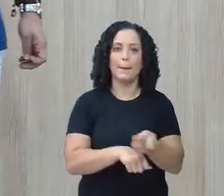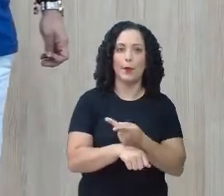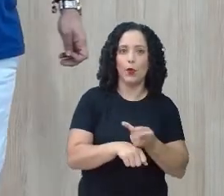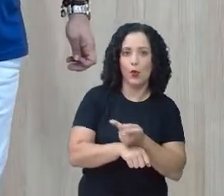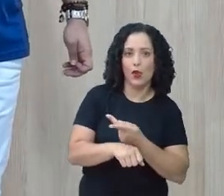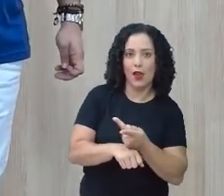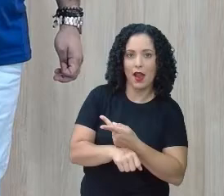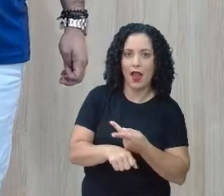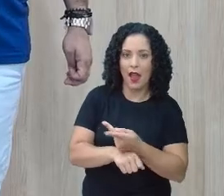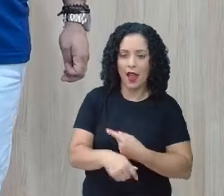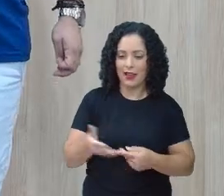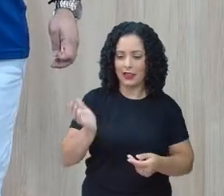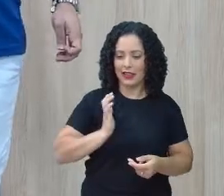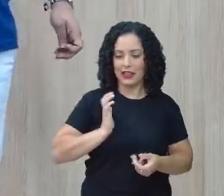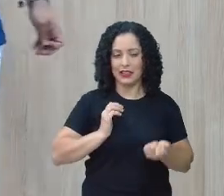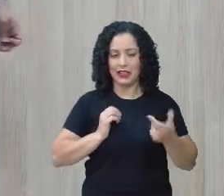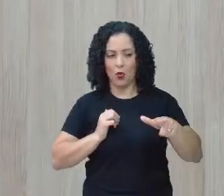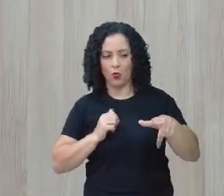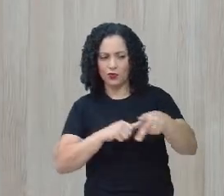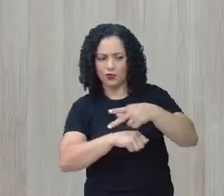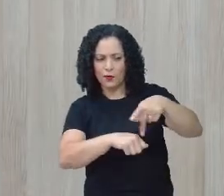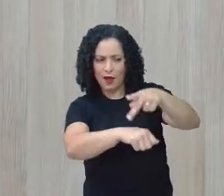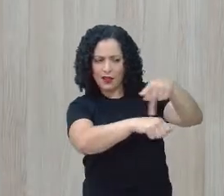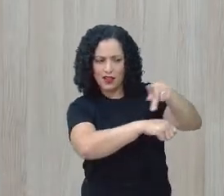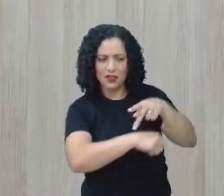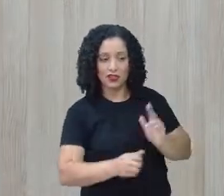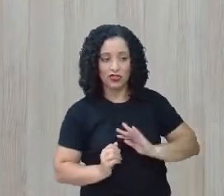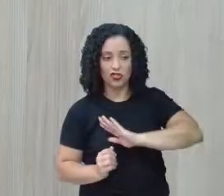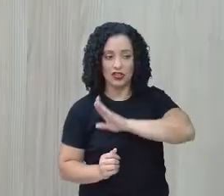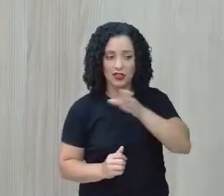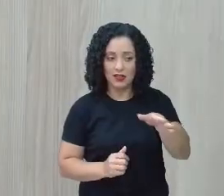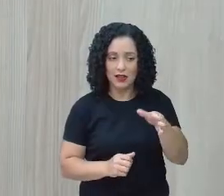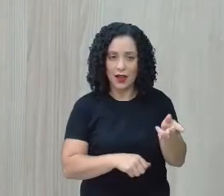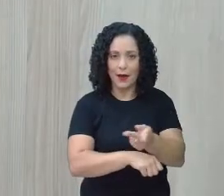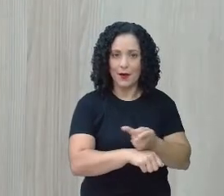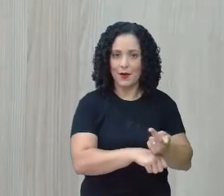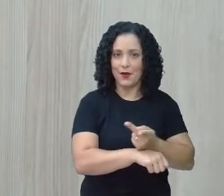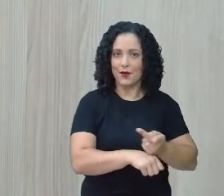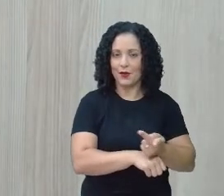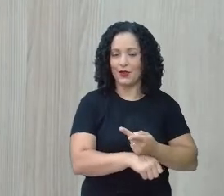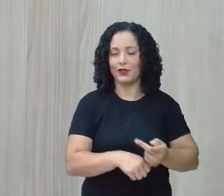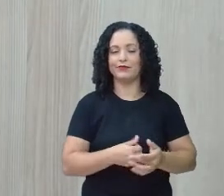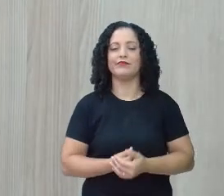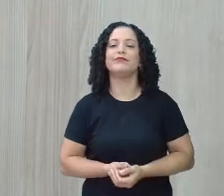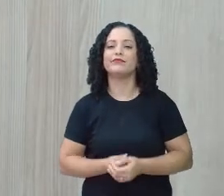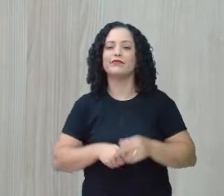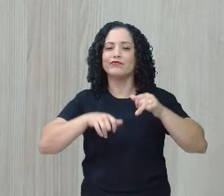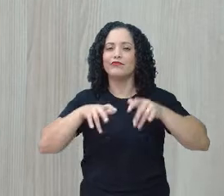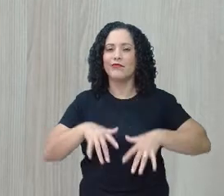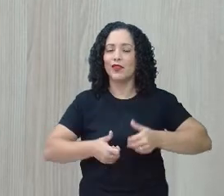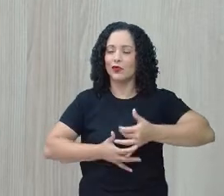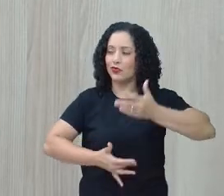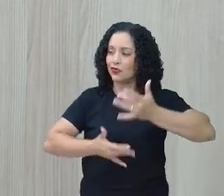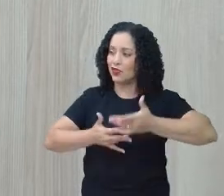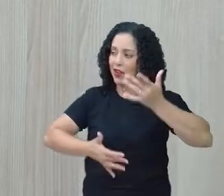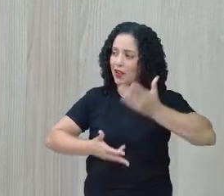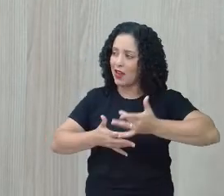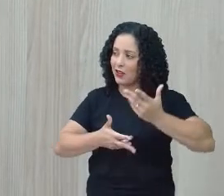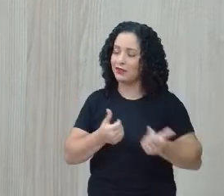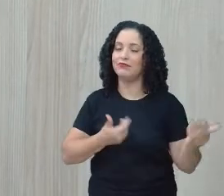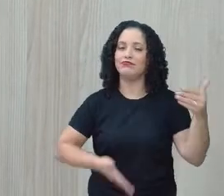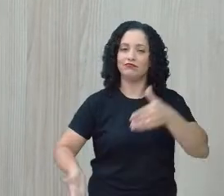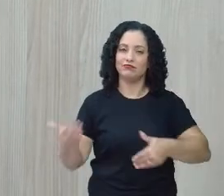de riqueza, ok? Professora, como está o chat? Muitas interações, os estudantes falando de